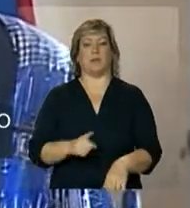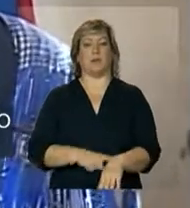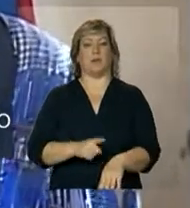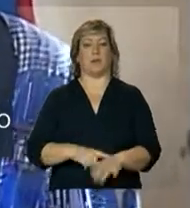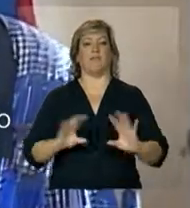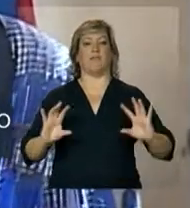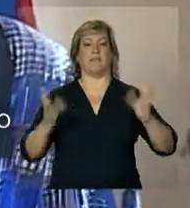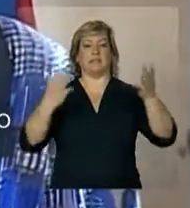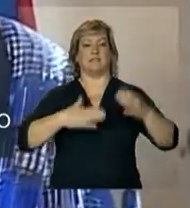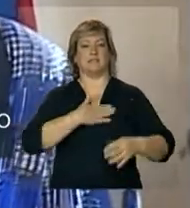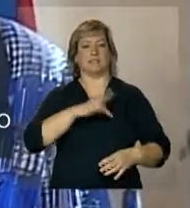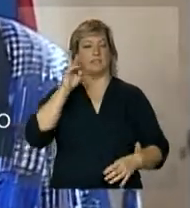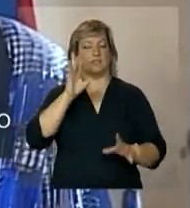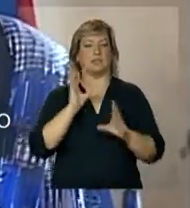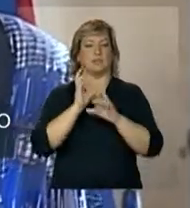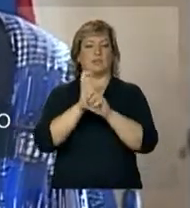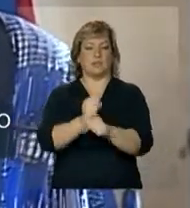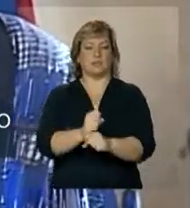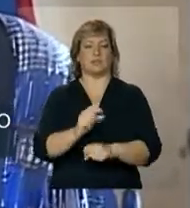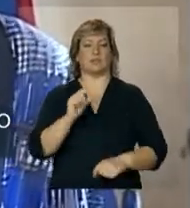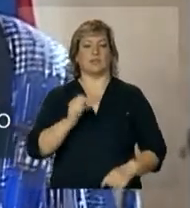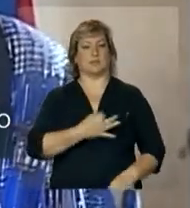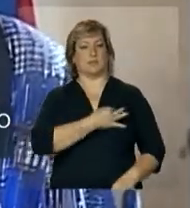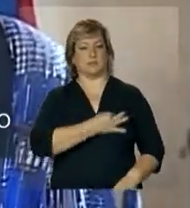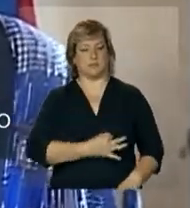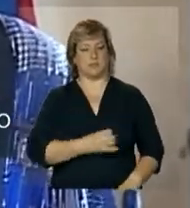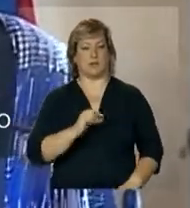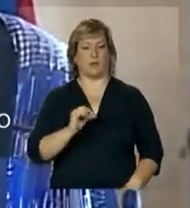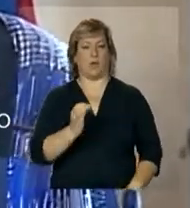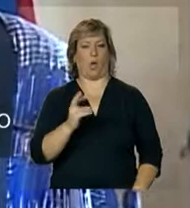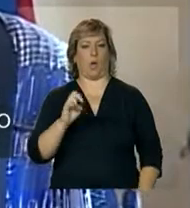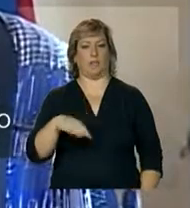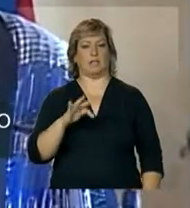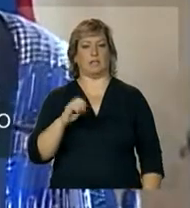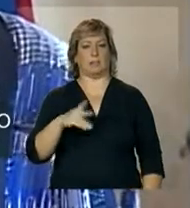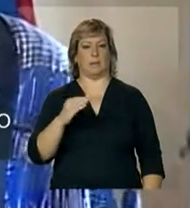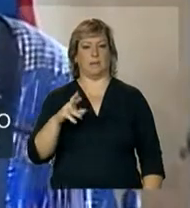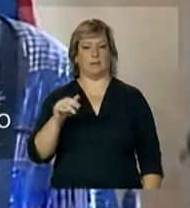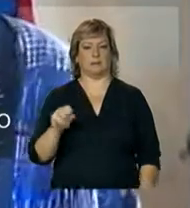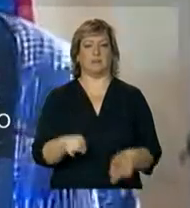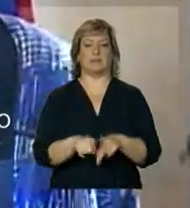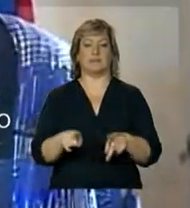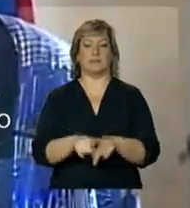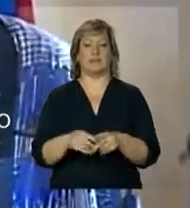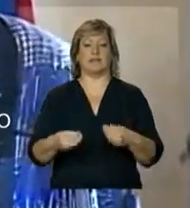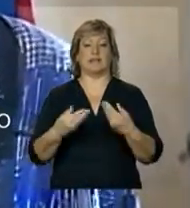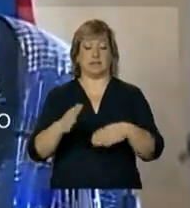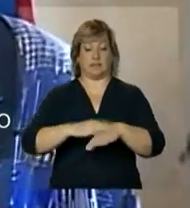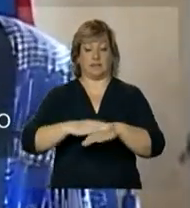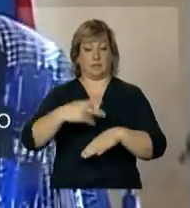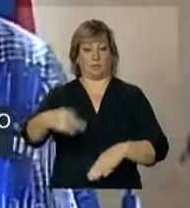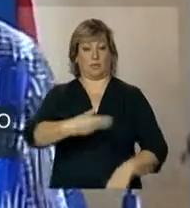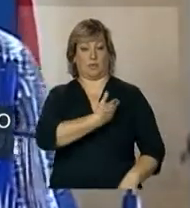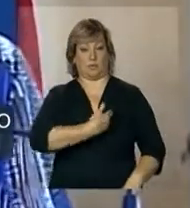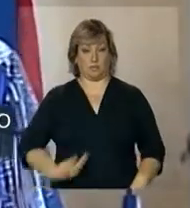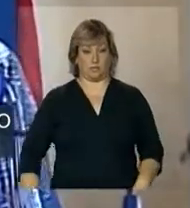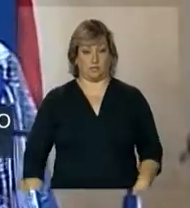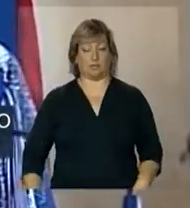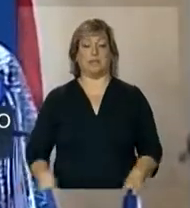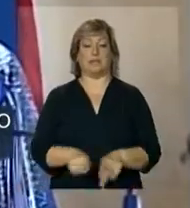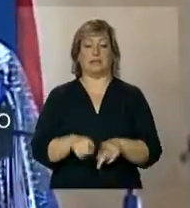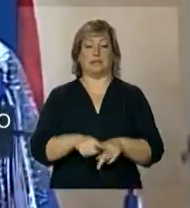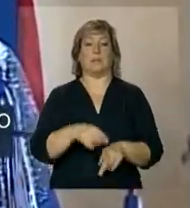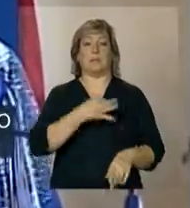de comemoração histórica a medalha da Ordem dos Timbiras, concedidas pelo Estado, e a medalha